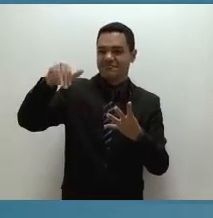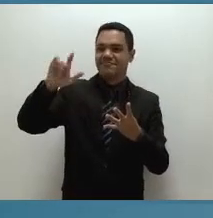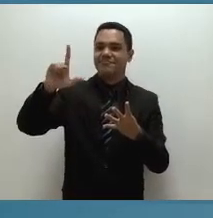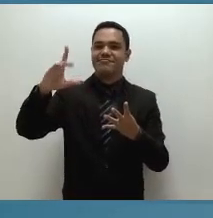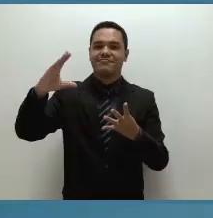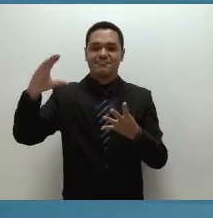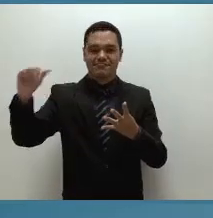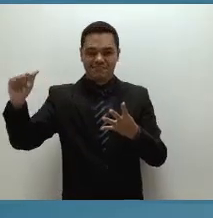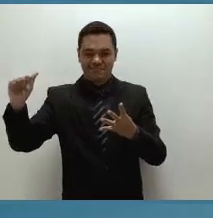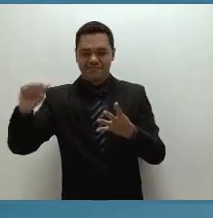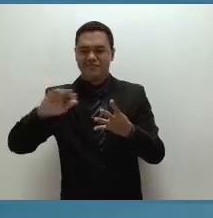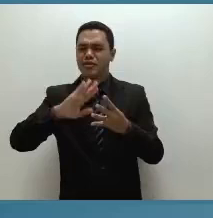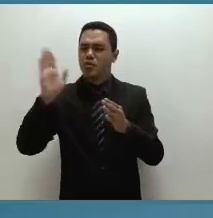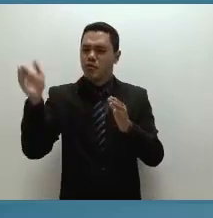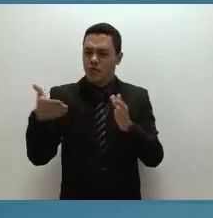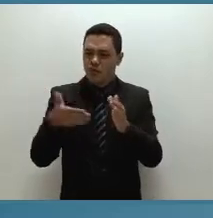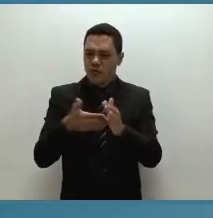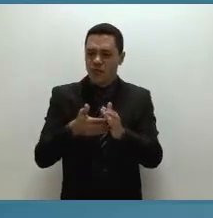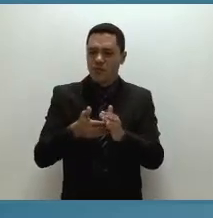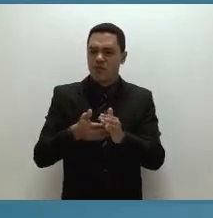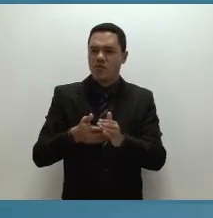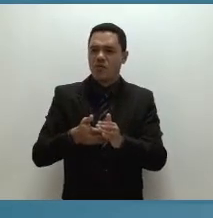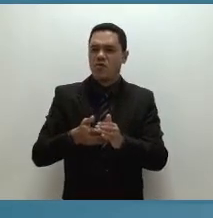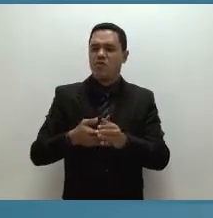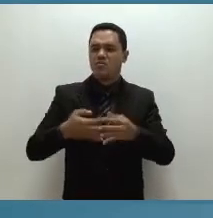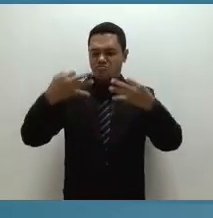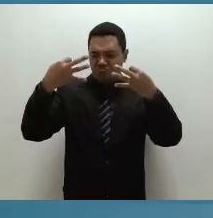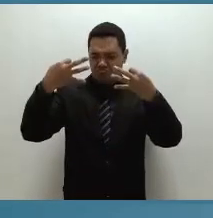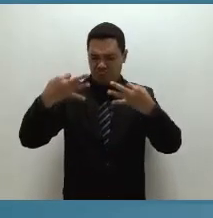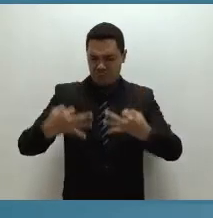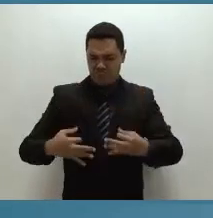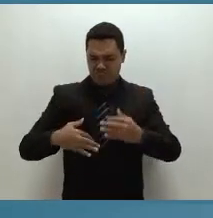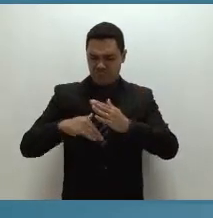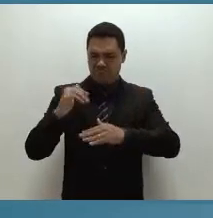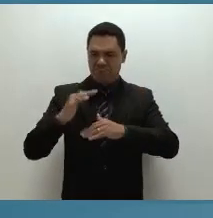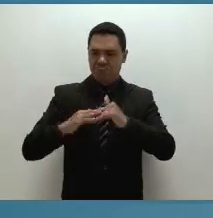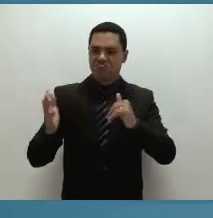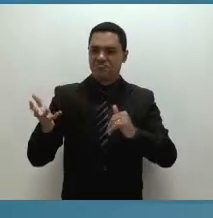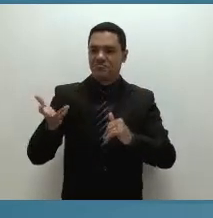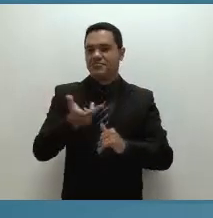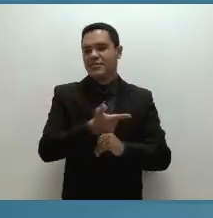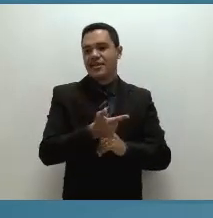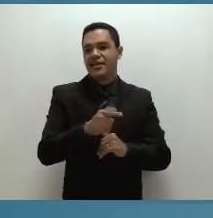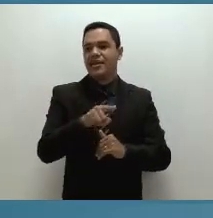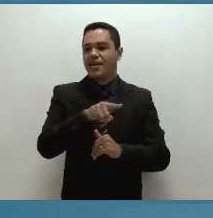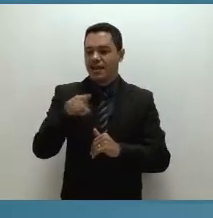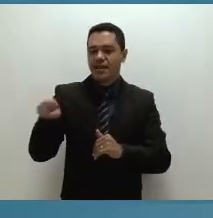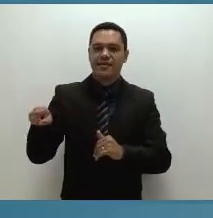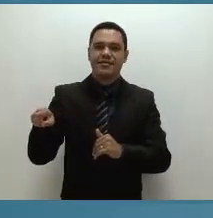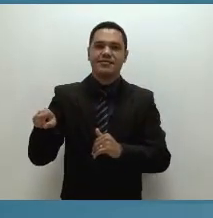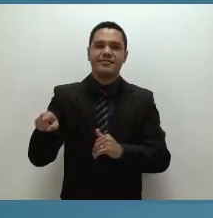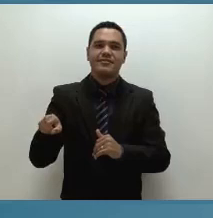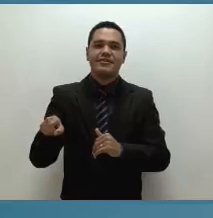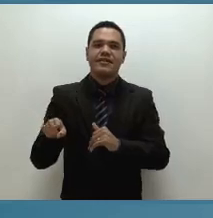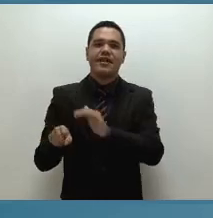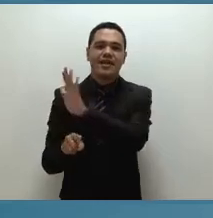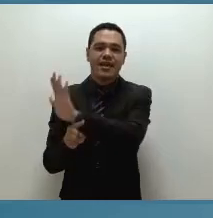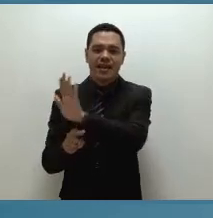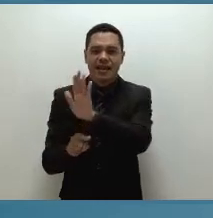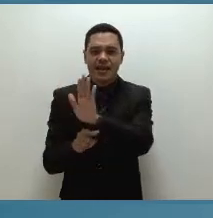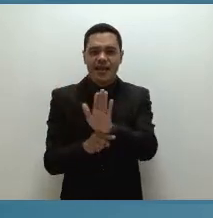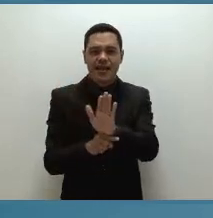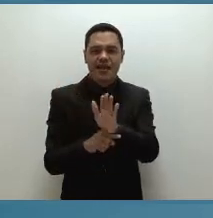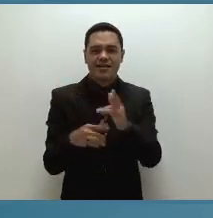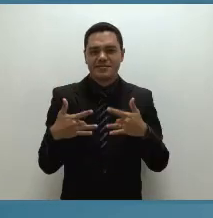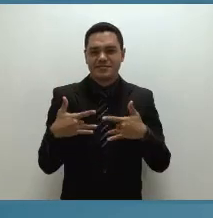eles são pessoas competentes, capazes e certamente irão ajudar e